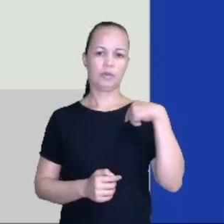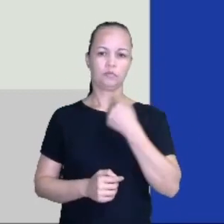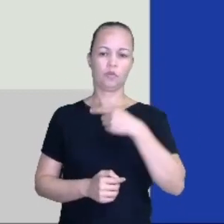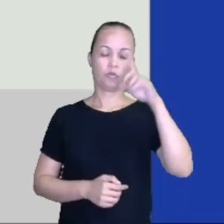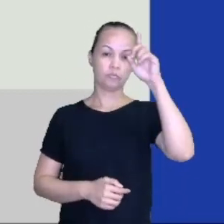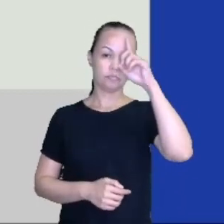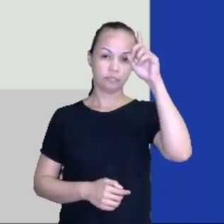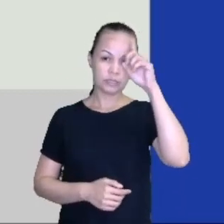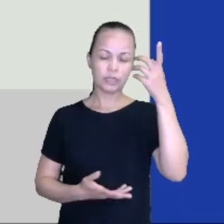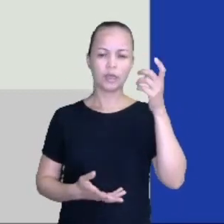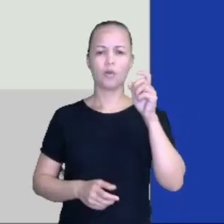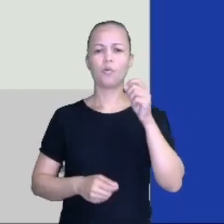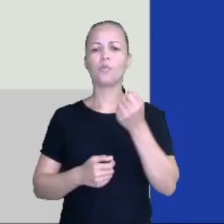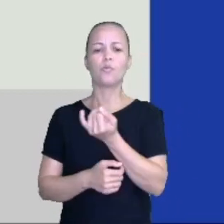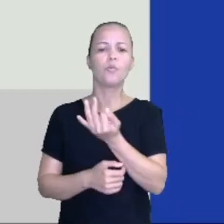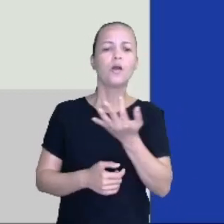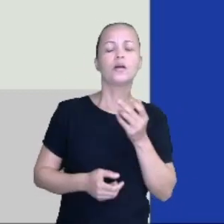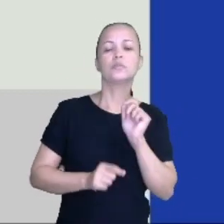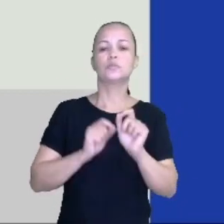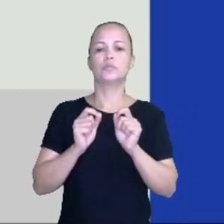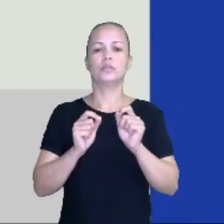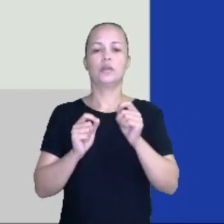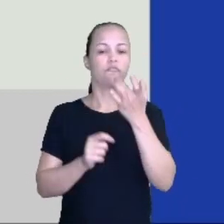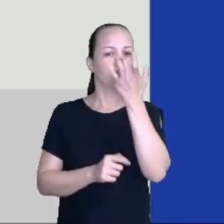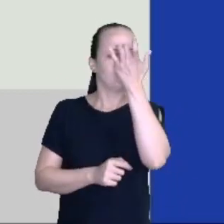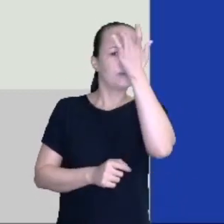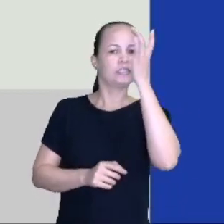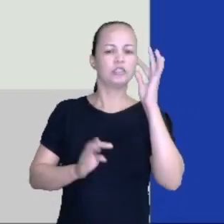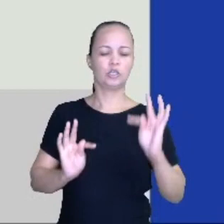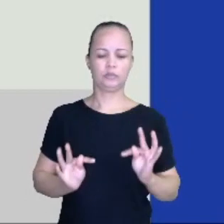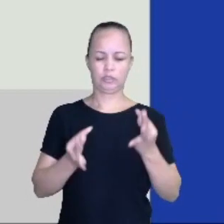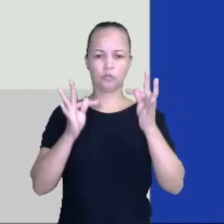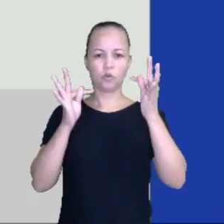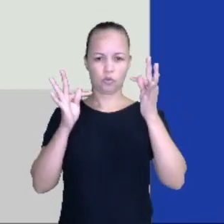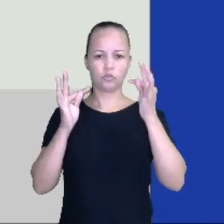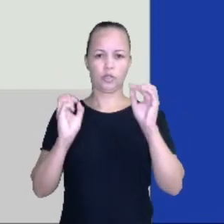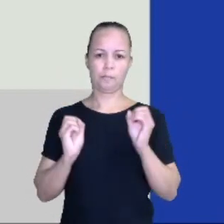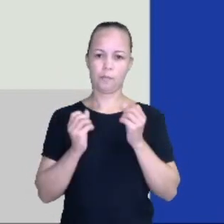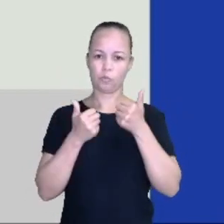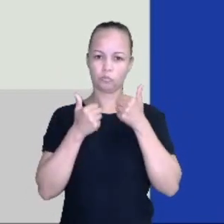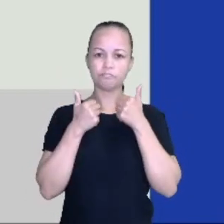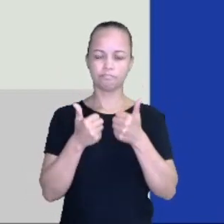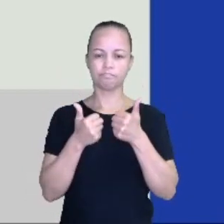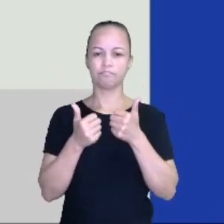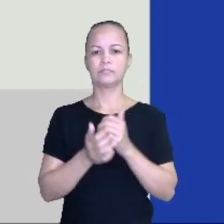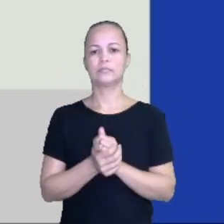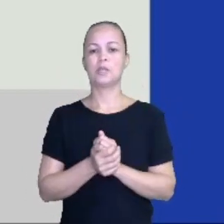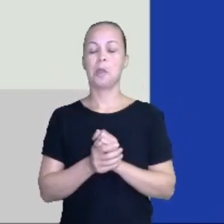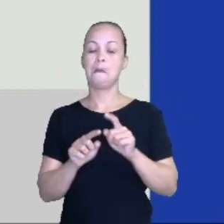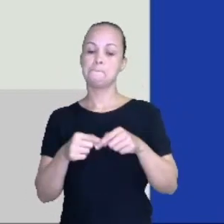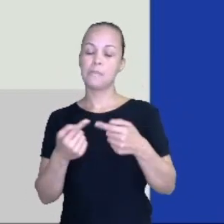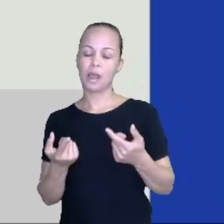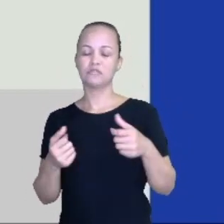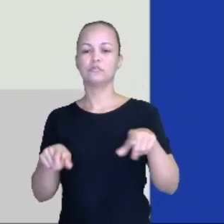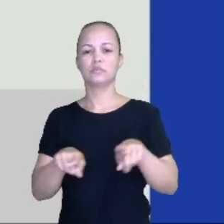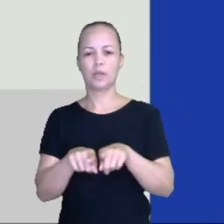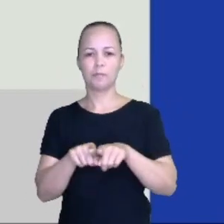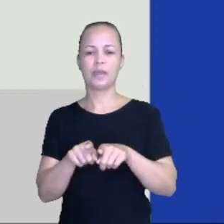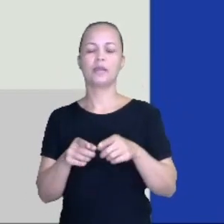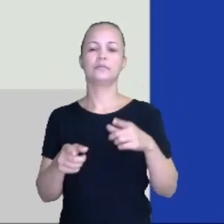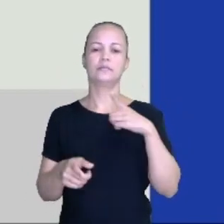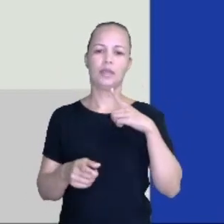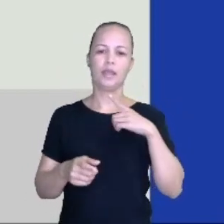o quanto que a tecnologia veio facilitar como ponto positivo, mas que também tem alguns pontos